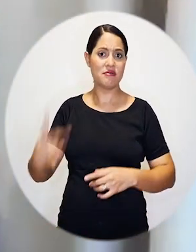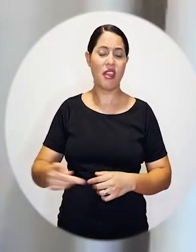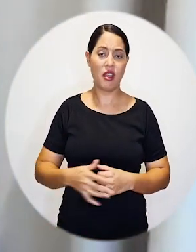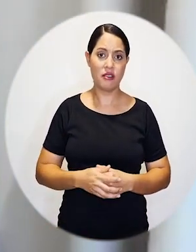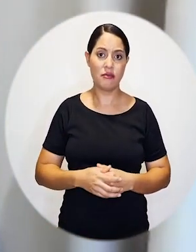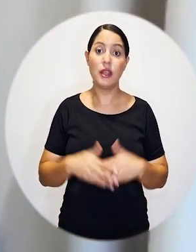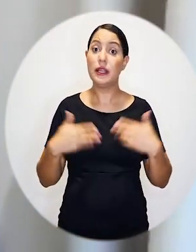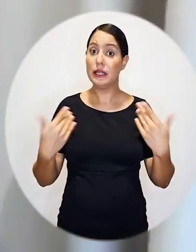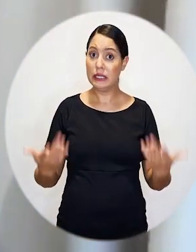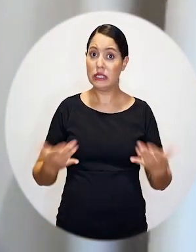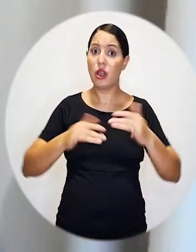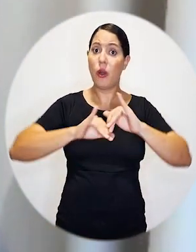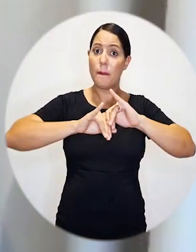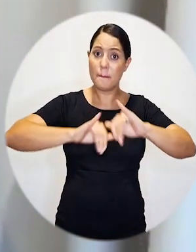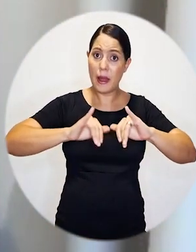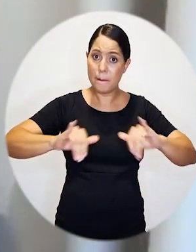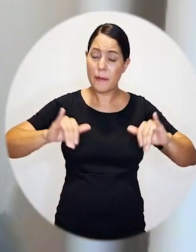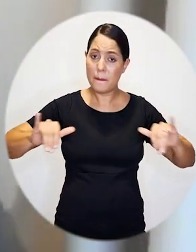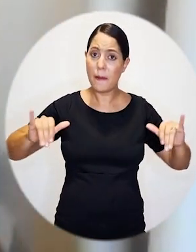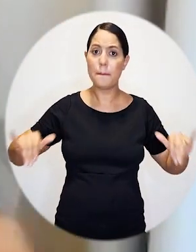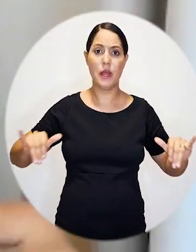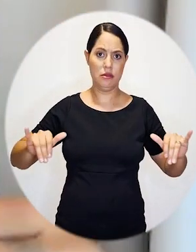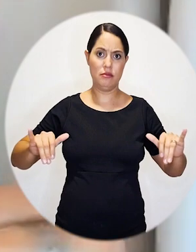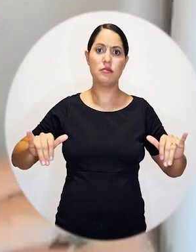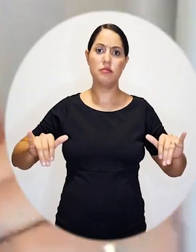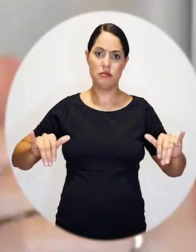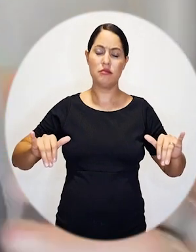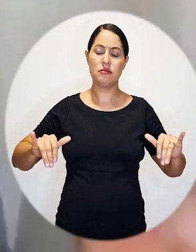enfim. E essa campanha acaba